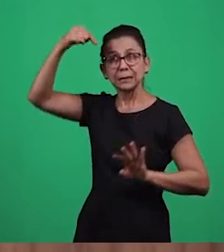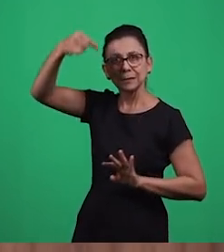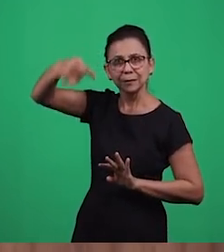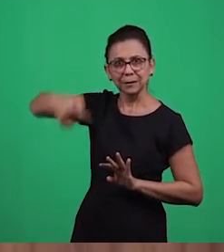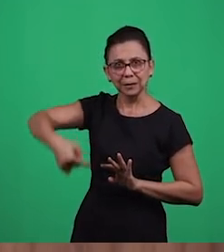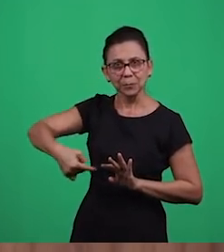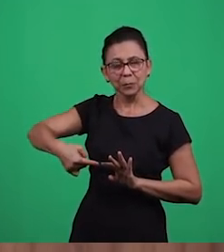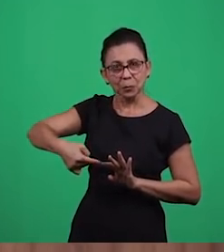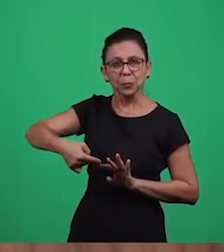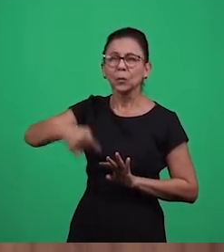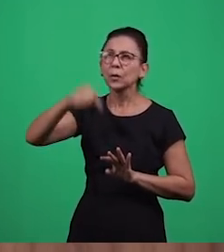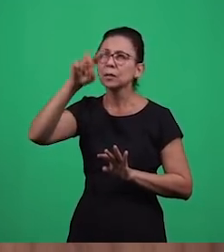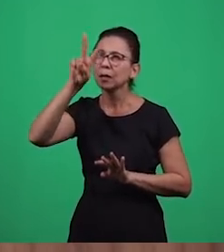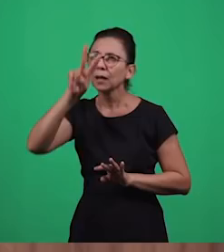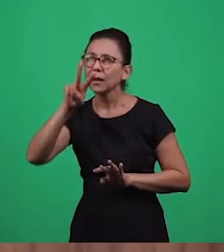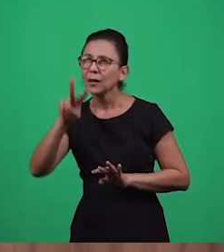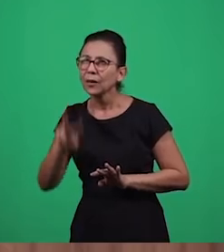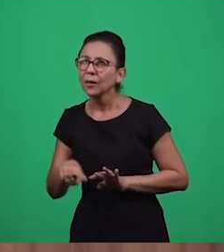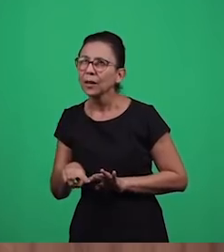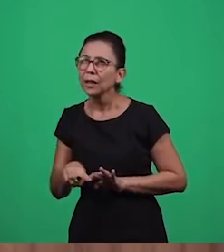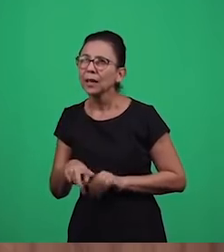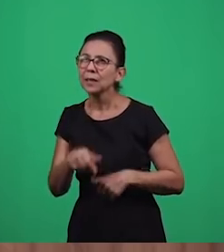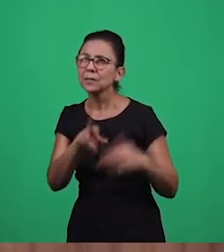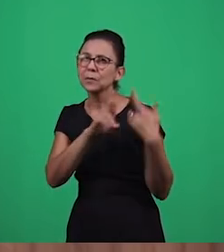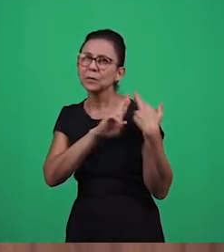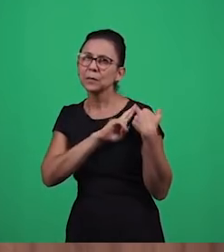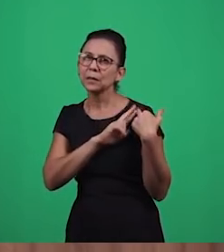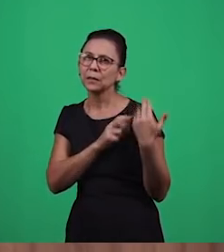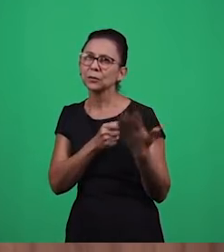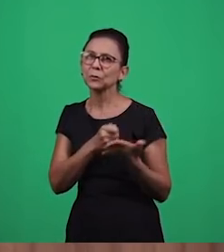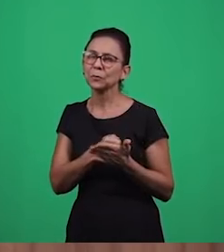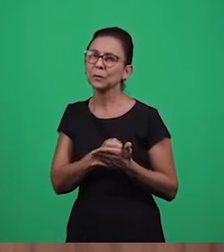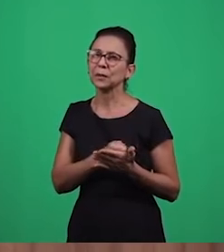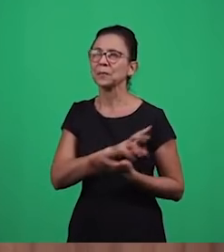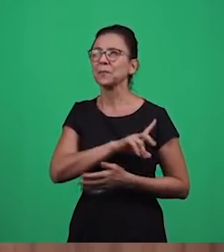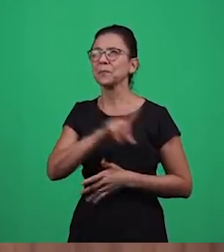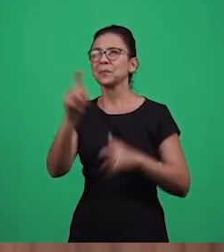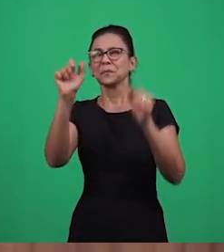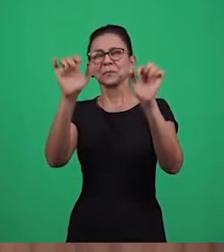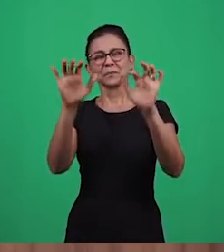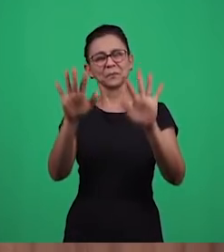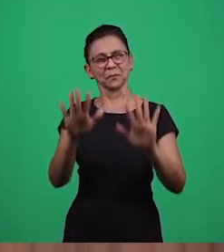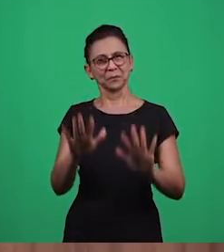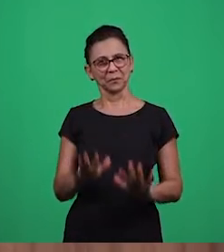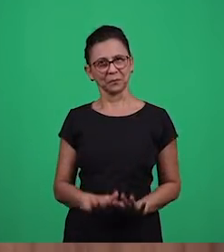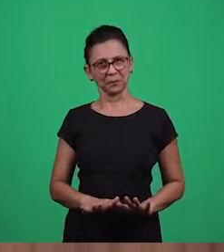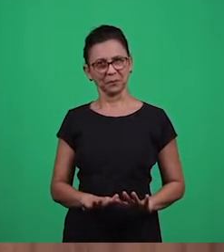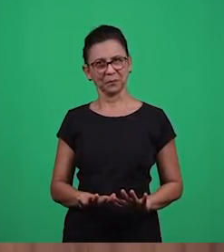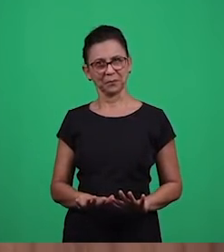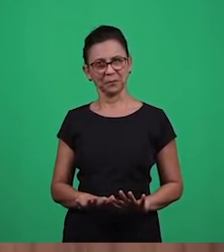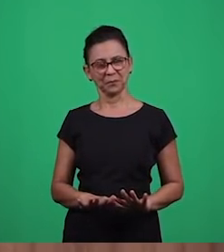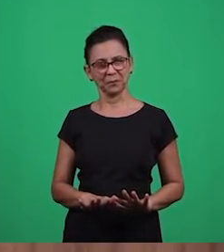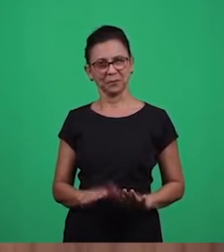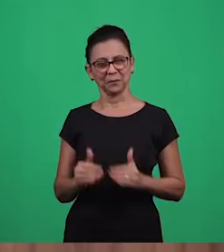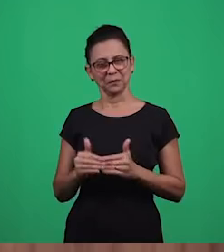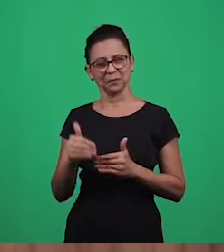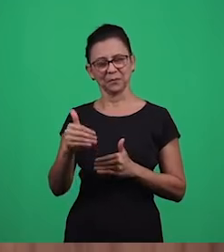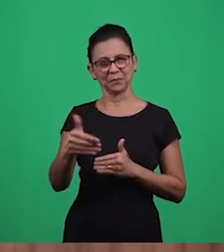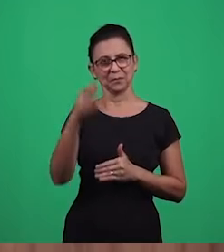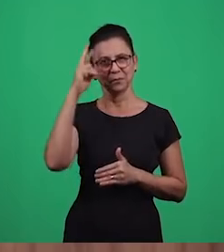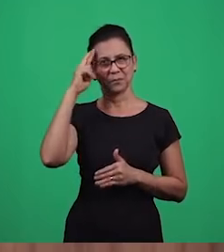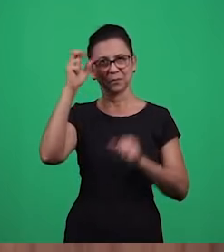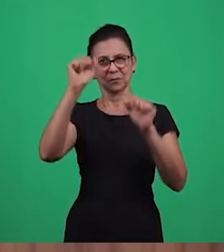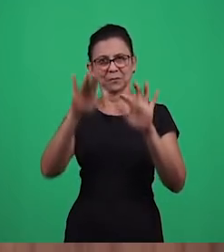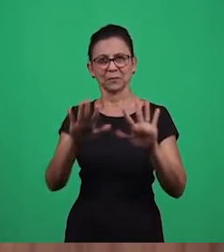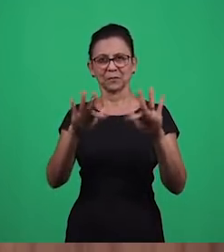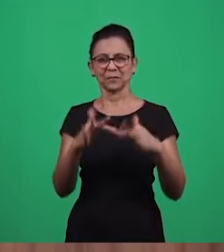saberem o que elas têm para fazer. Que o Senhor nos abençoe grandemente neste propósito, que o Senhor fortaleça os